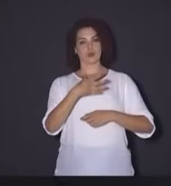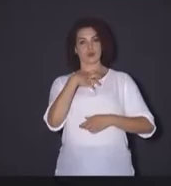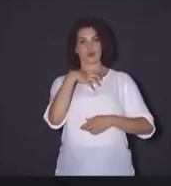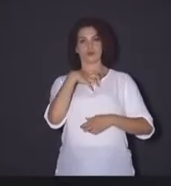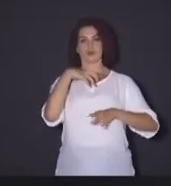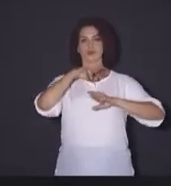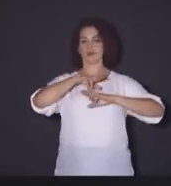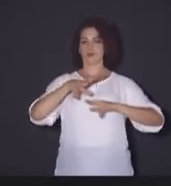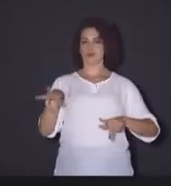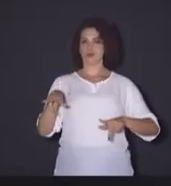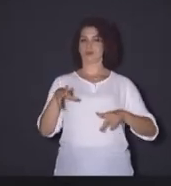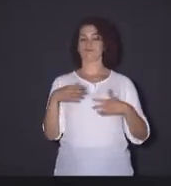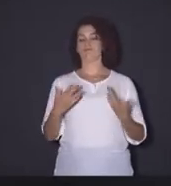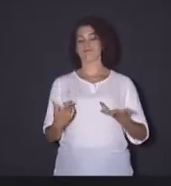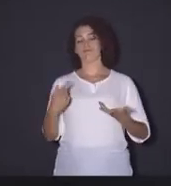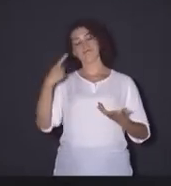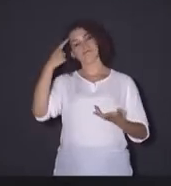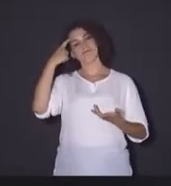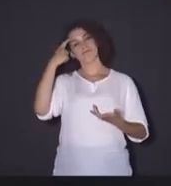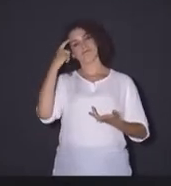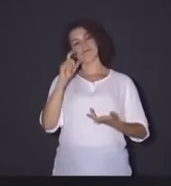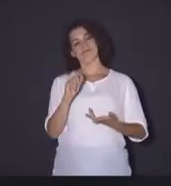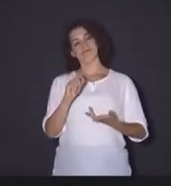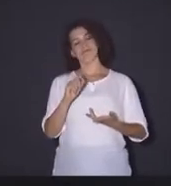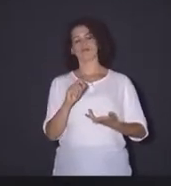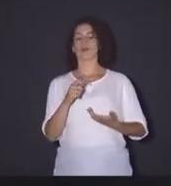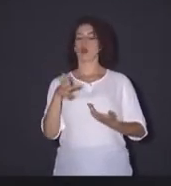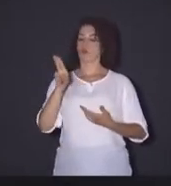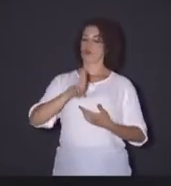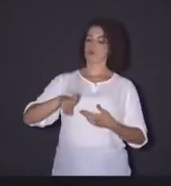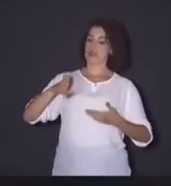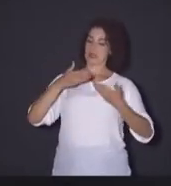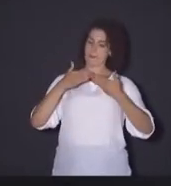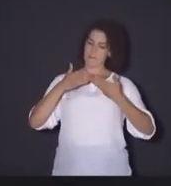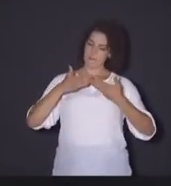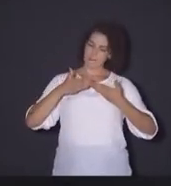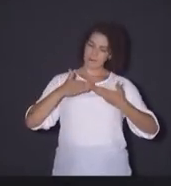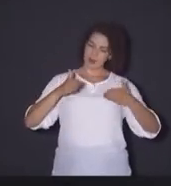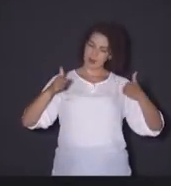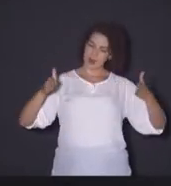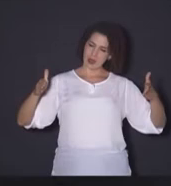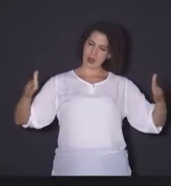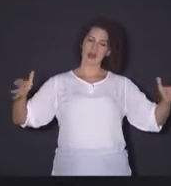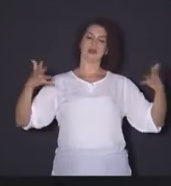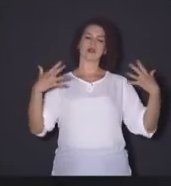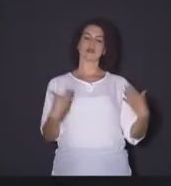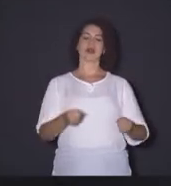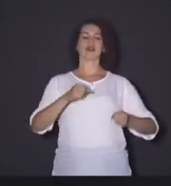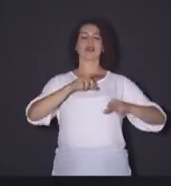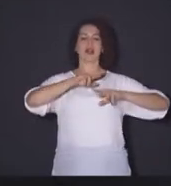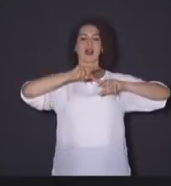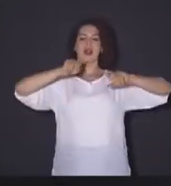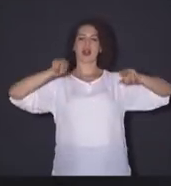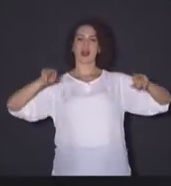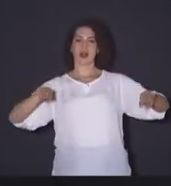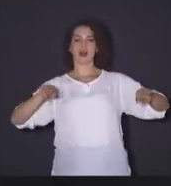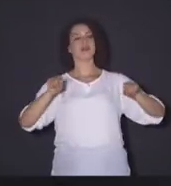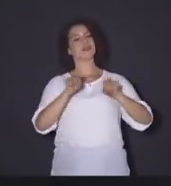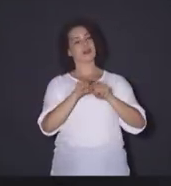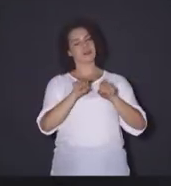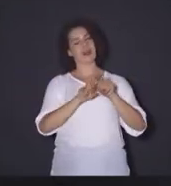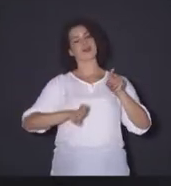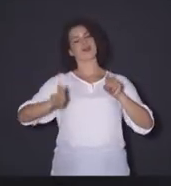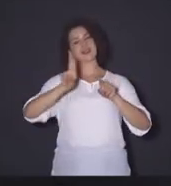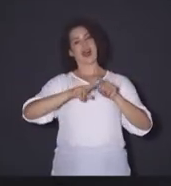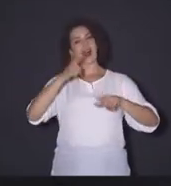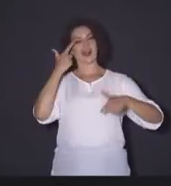néné e aí eu penso que quanto mais a universidade estiver aberta às diferenças tanto mais a universidade ganha é